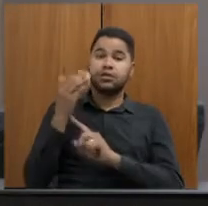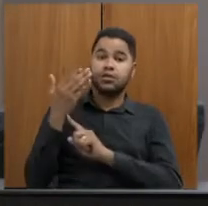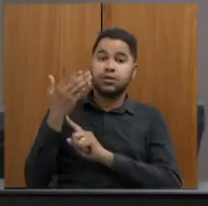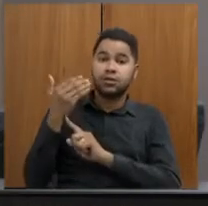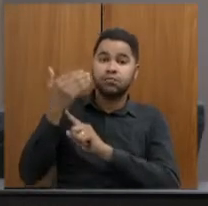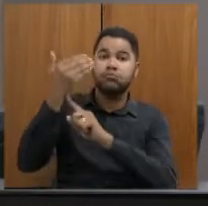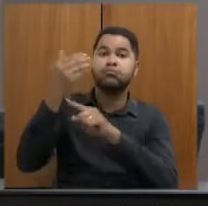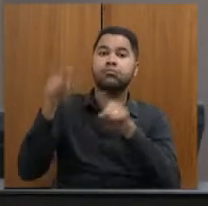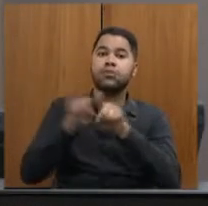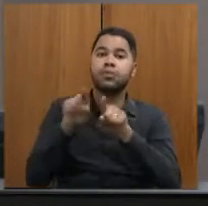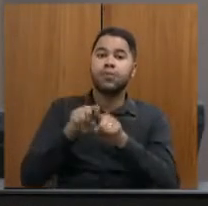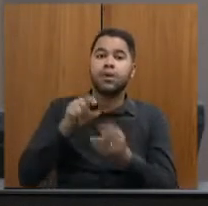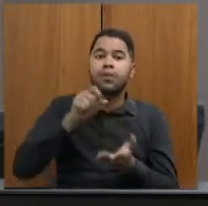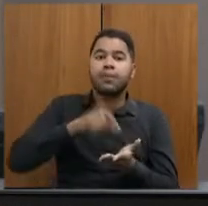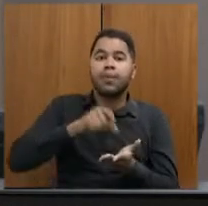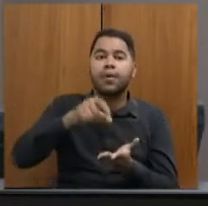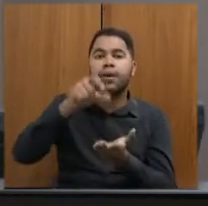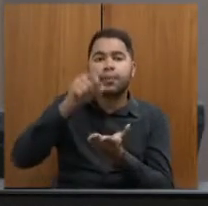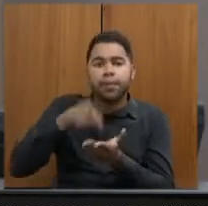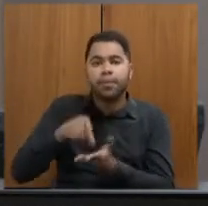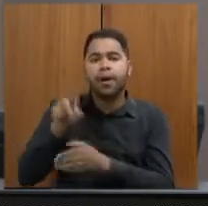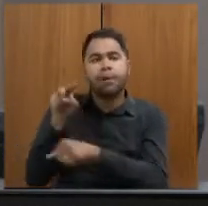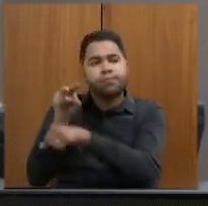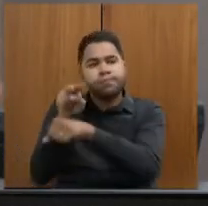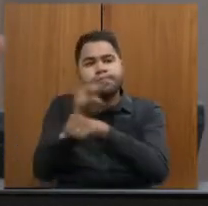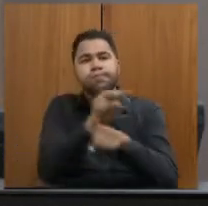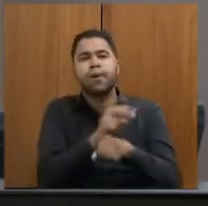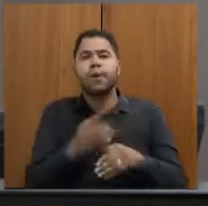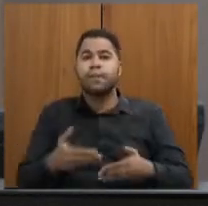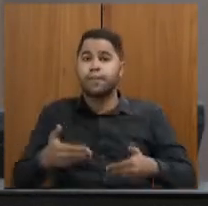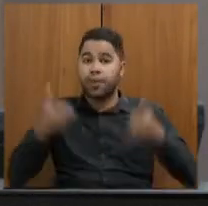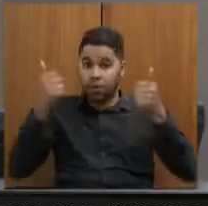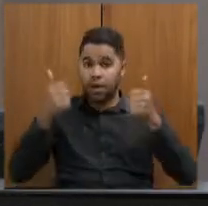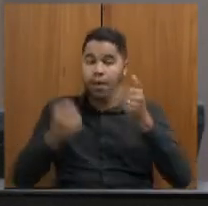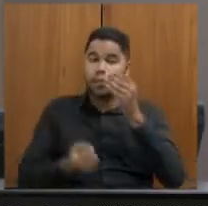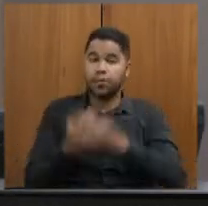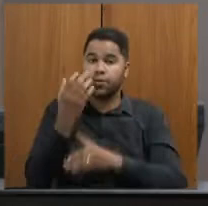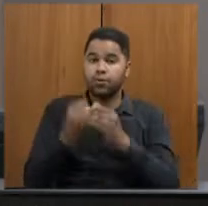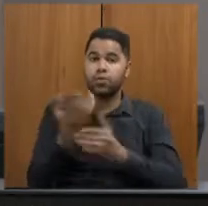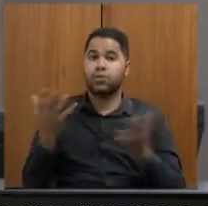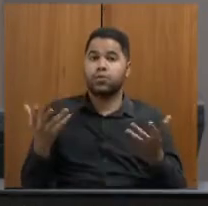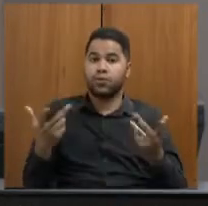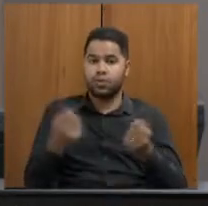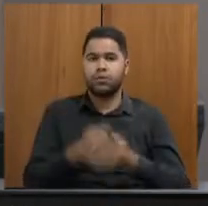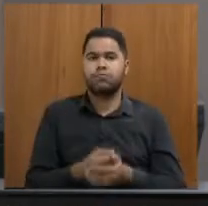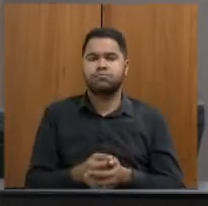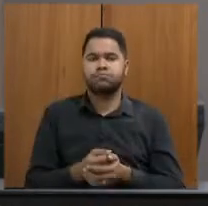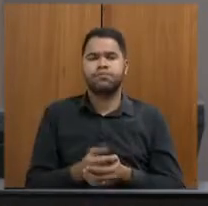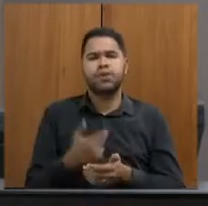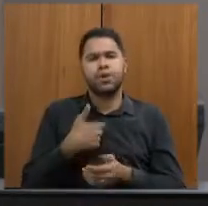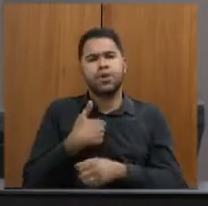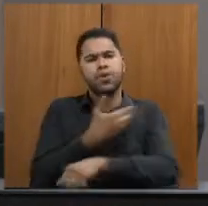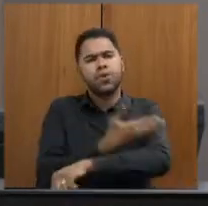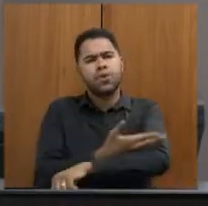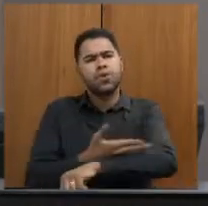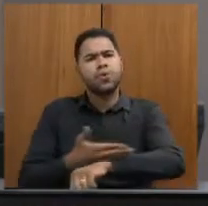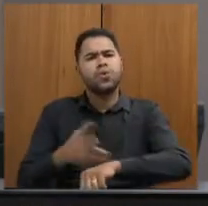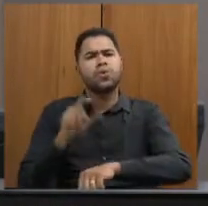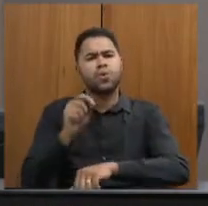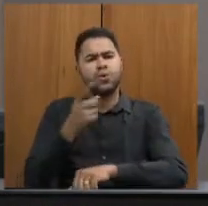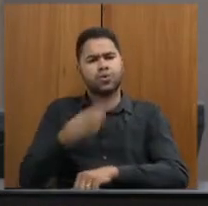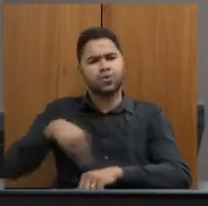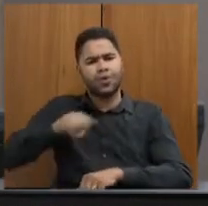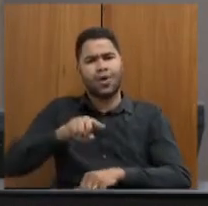métodos e processos cultivares e sistemas de monitoramentos para melhorar a produção e qualidade de vida do Produtor que eu costumo falar o seguinte